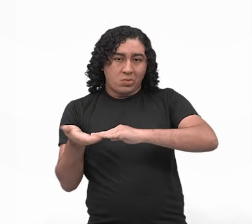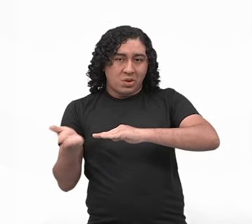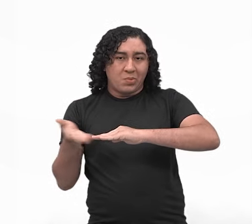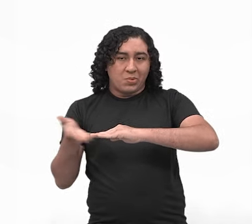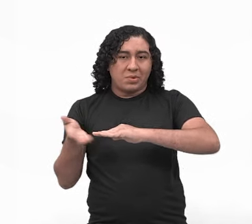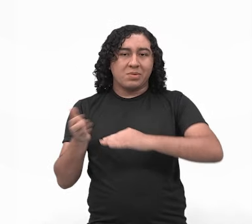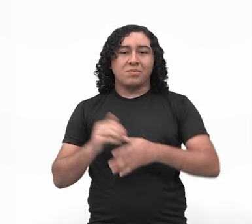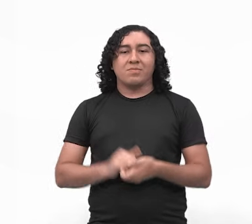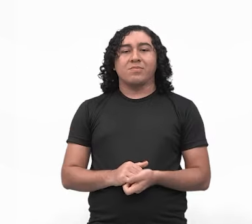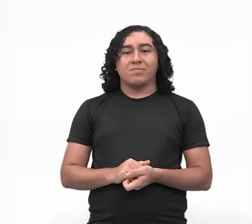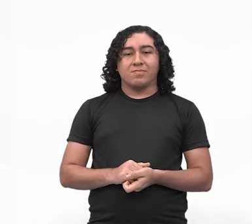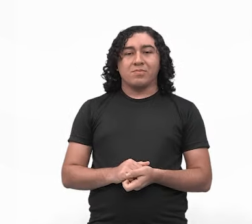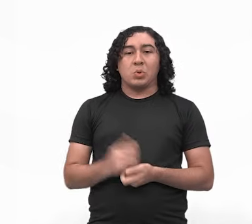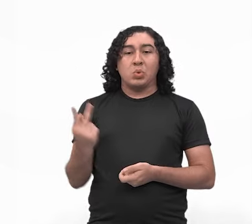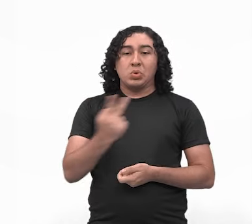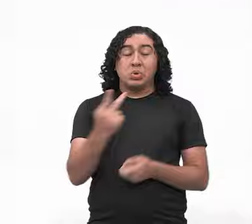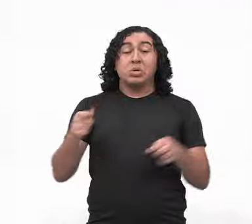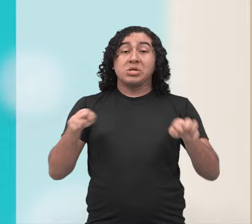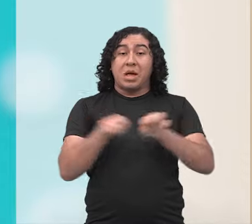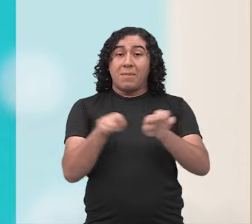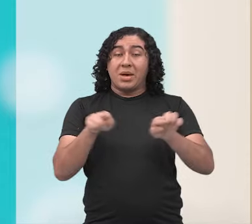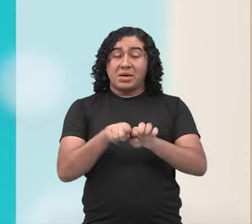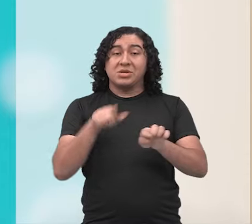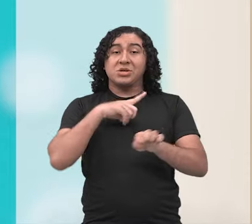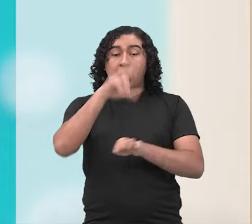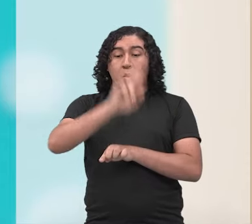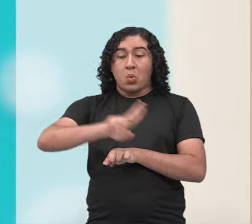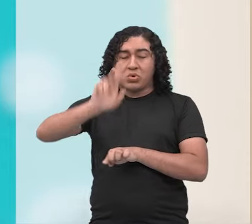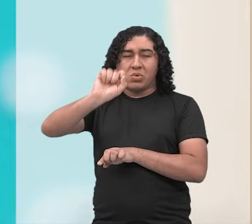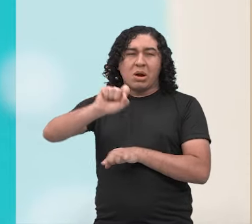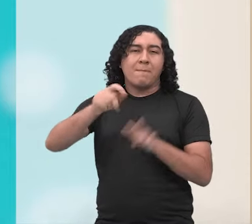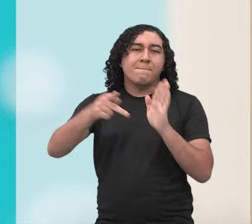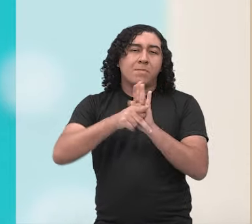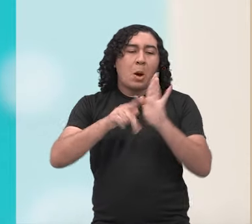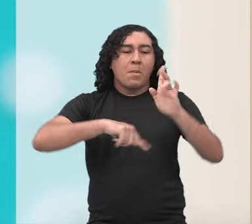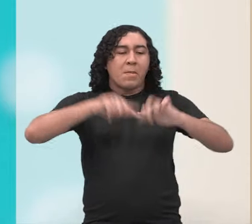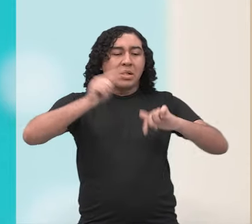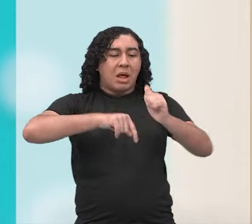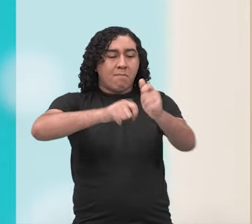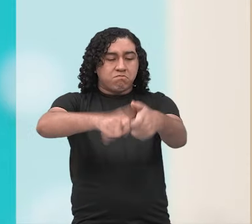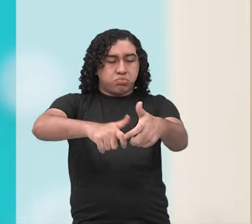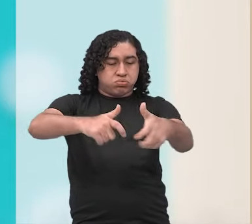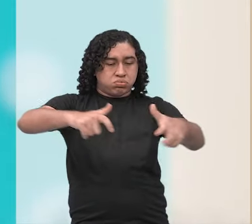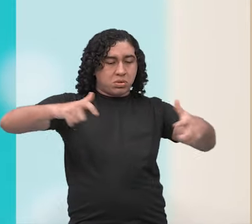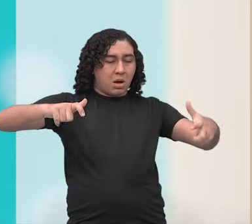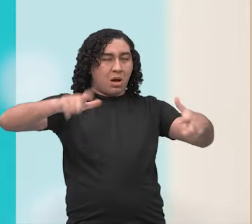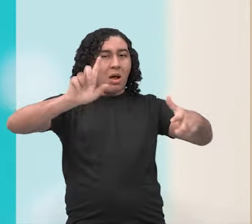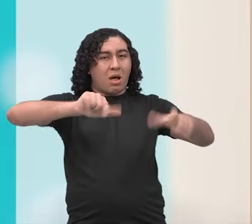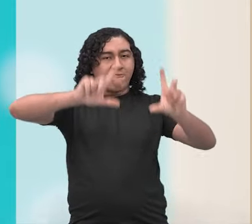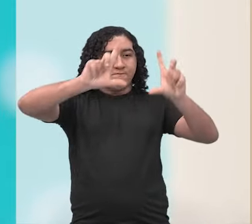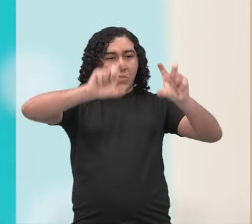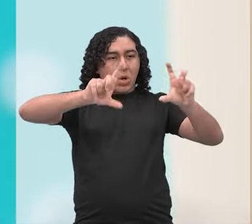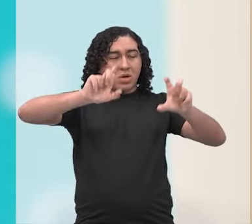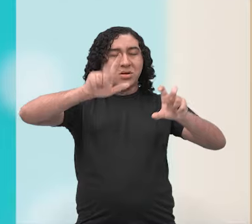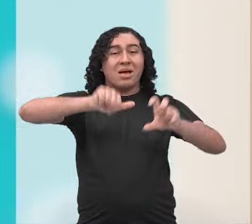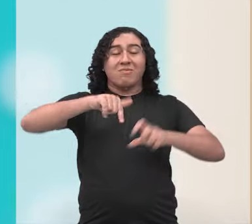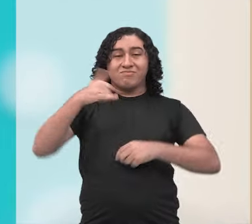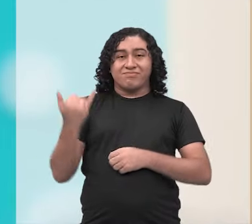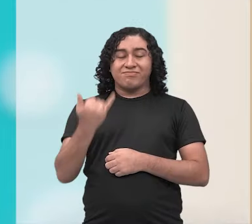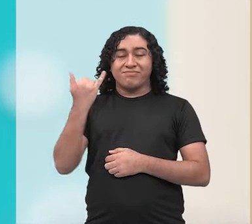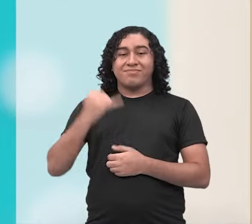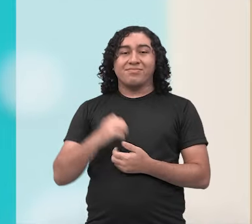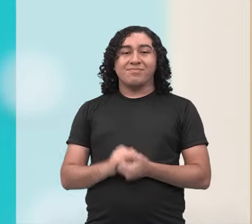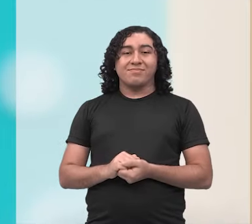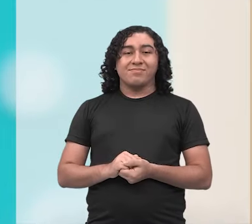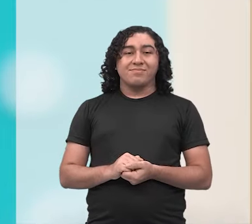eles também trabalhavam com essas instalações monumentais imensas. Então, isso foi um grande boom. E aí nós temos